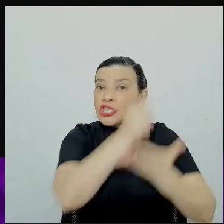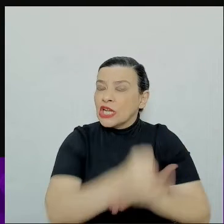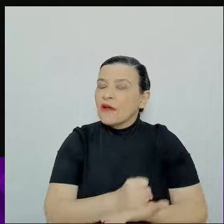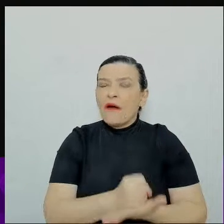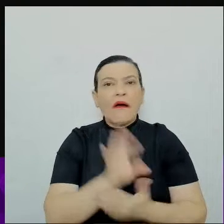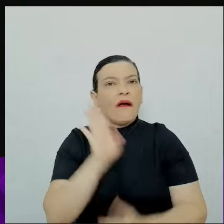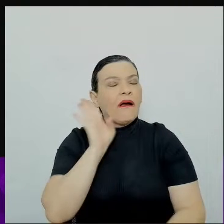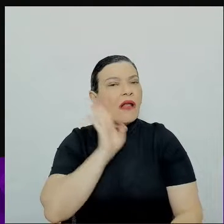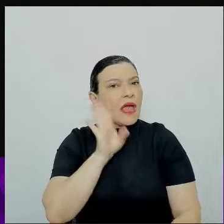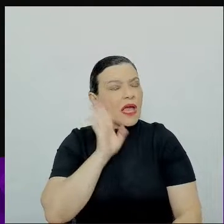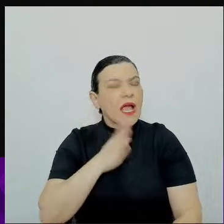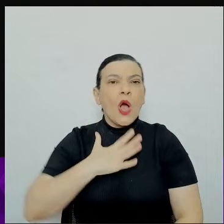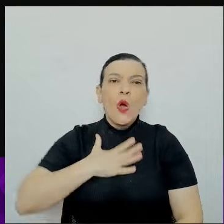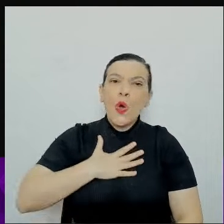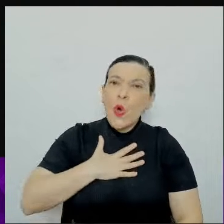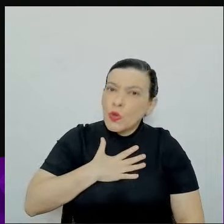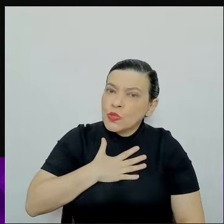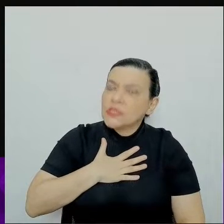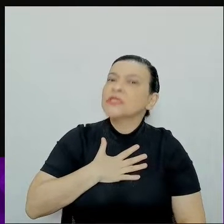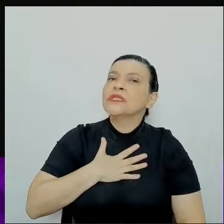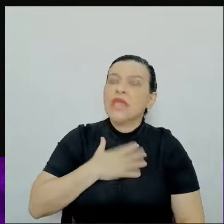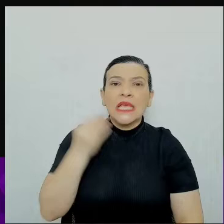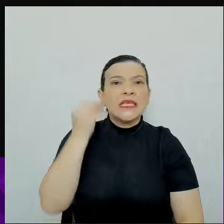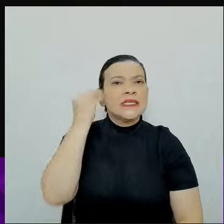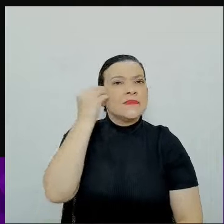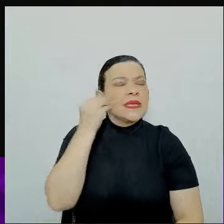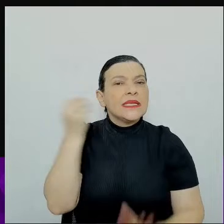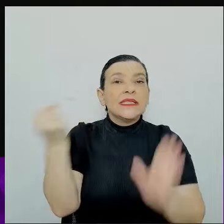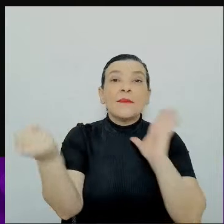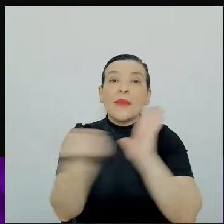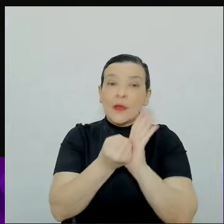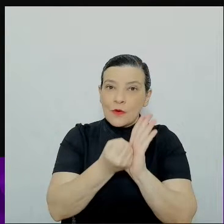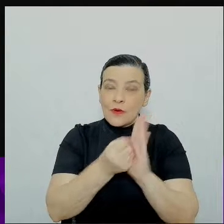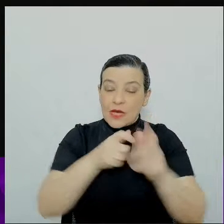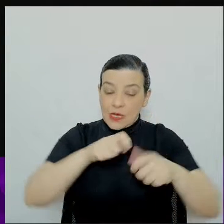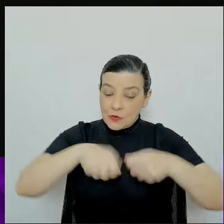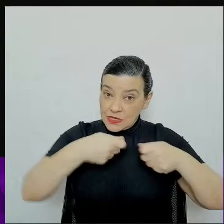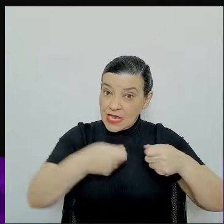Eu gostei muito, foi uma experiência que me marcou. Só que chegou o tênis.